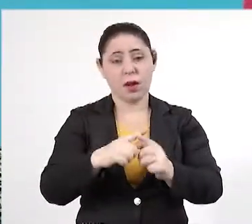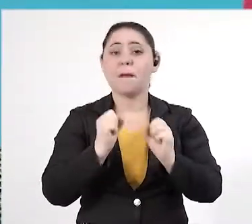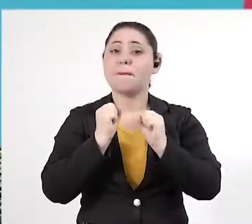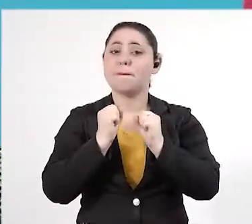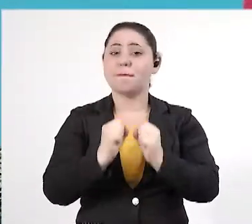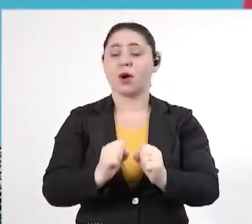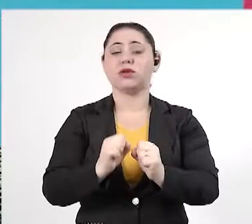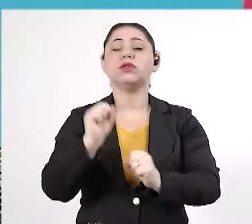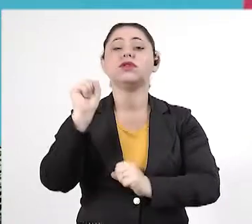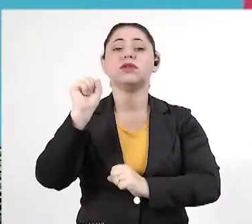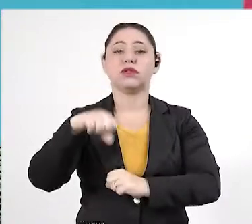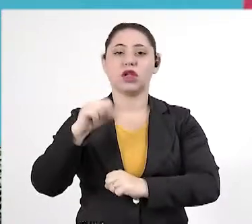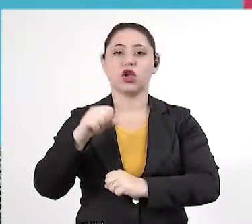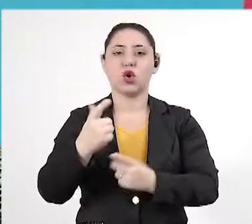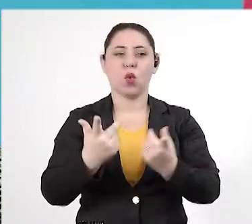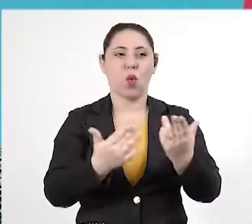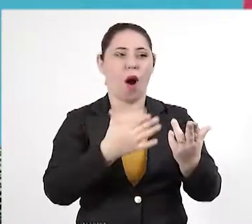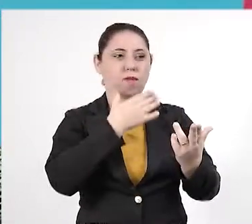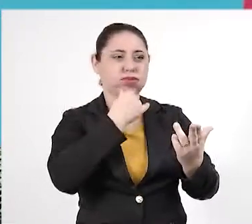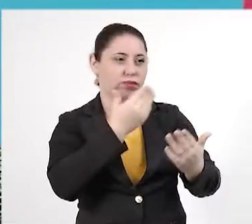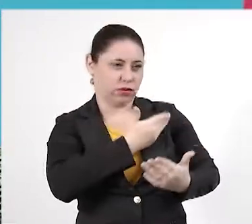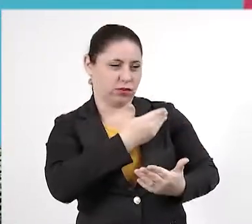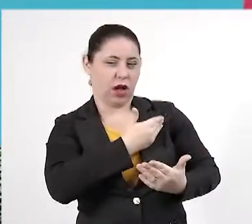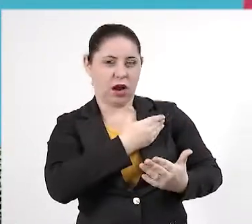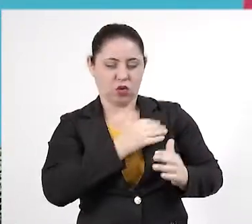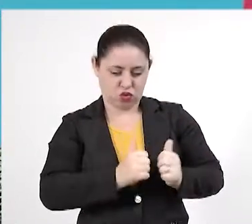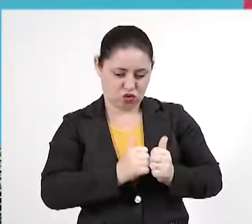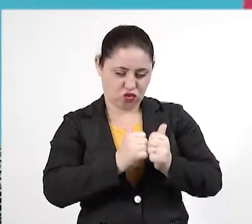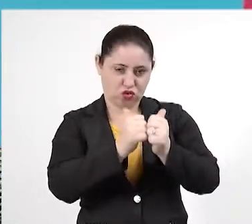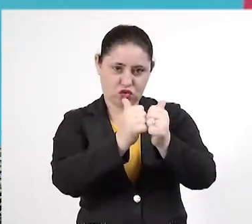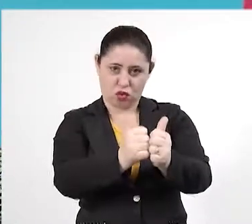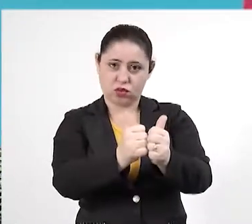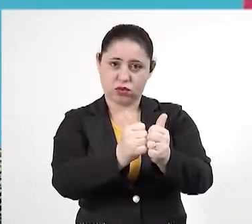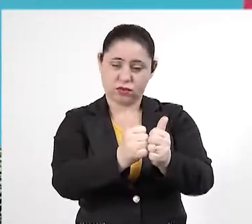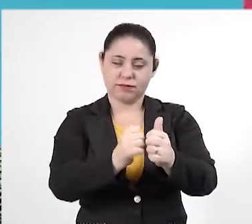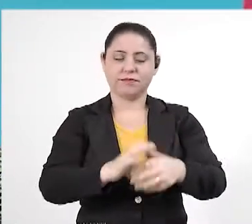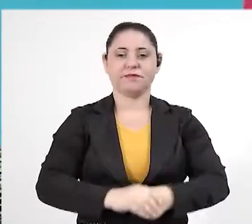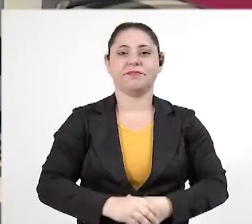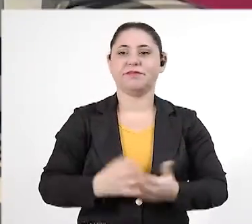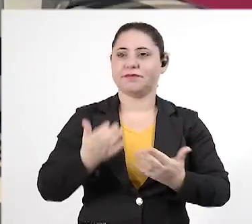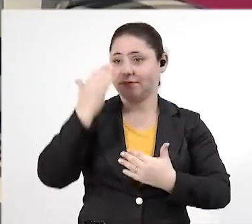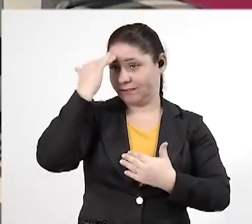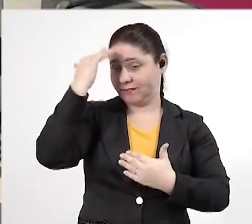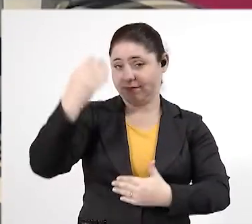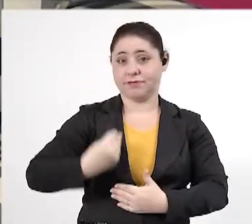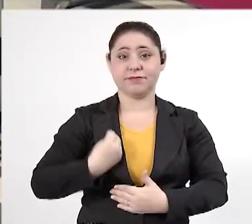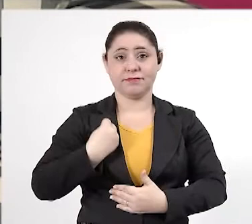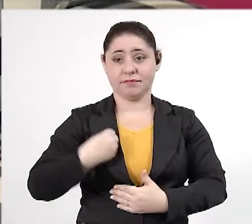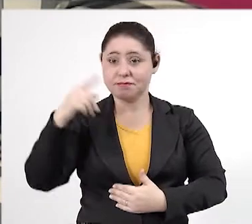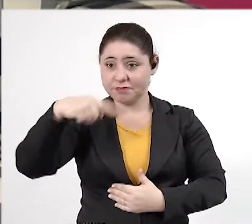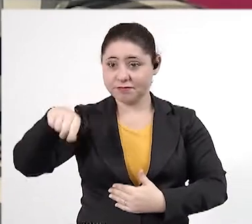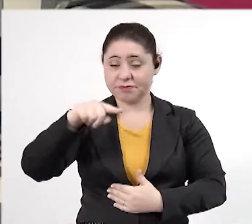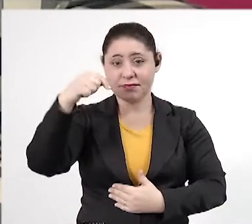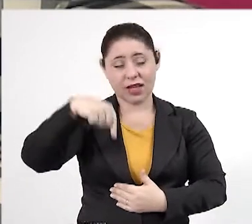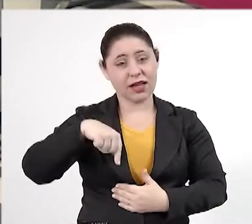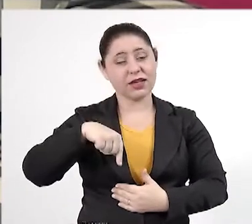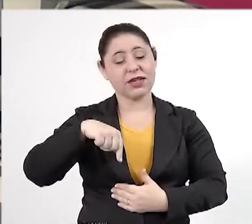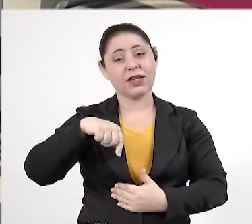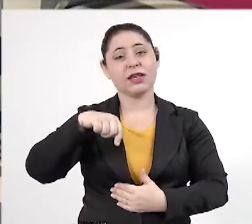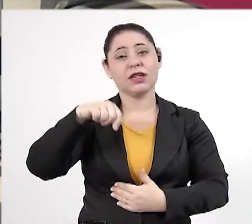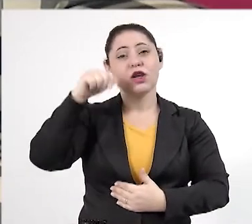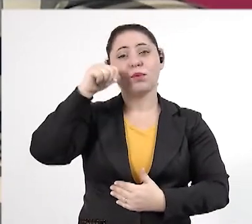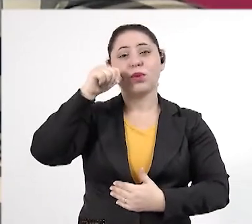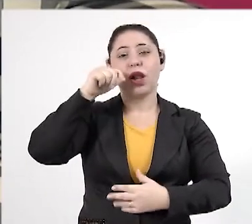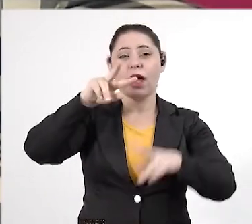né, nós podemos da mesma maneira que os nossos colegas aí, homens. Quero agradecer a participação de vocês aqui no